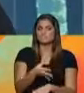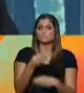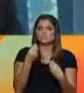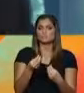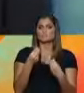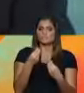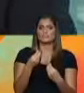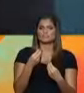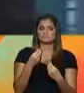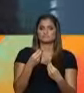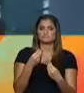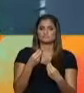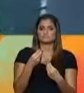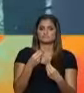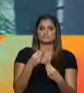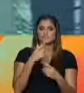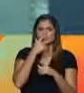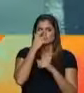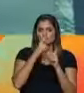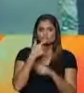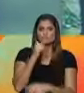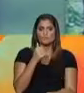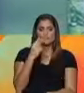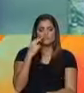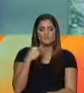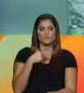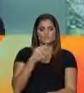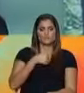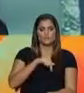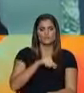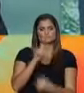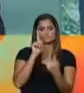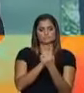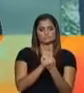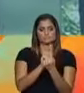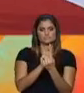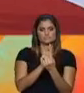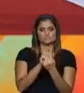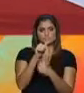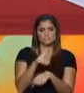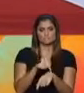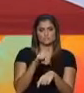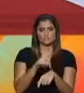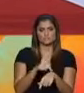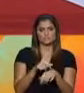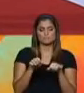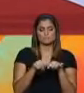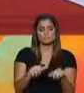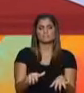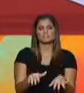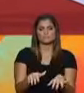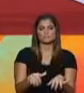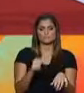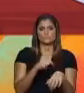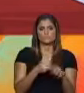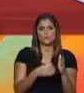Jorge Gabriel, já que as pessoas não podem vir a nós, vamos nós junto das pessoas, nesta altura pandémica, nesta altura